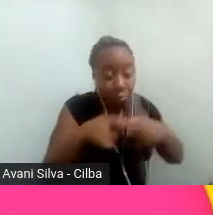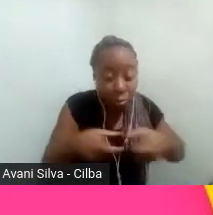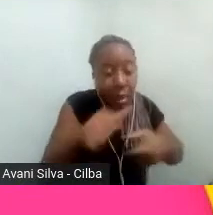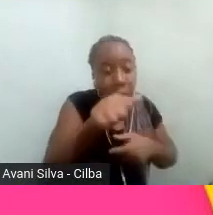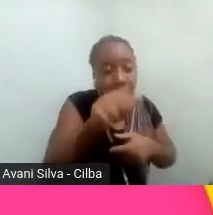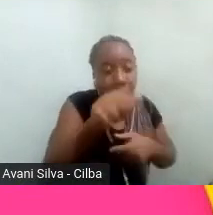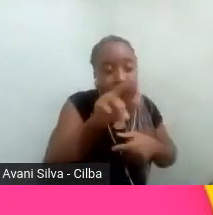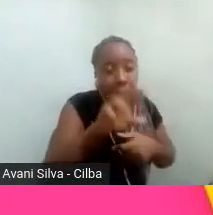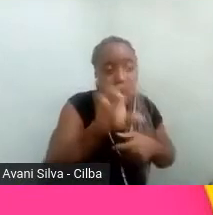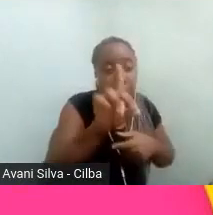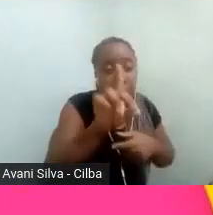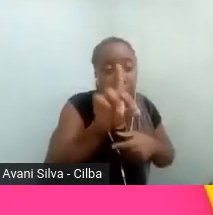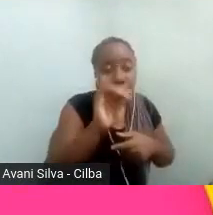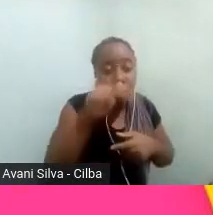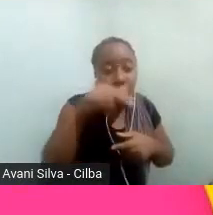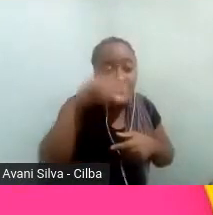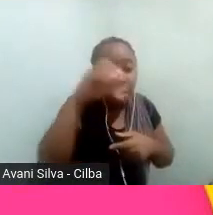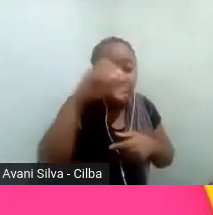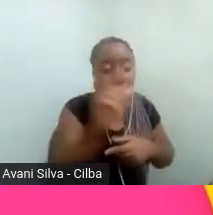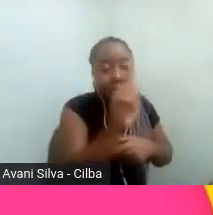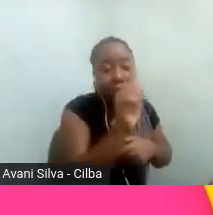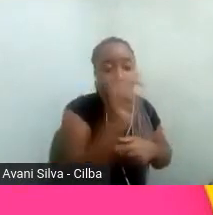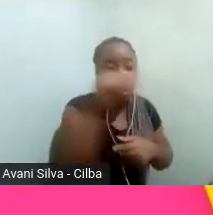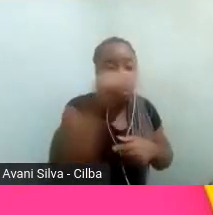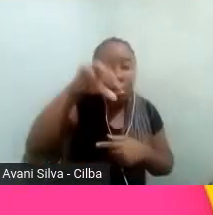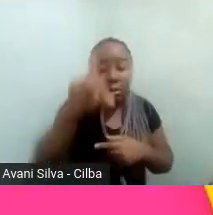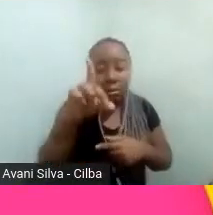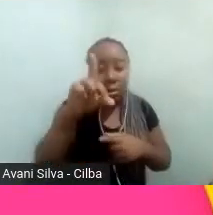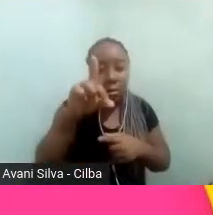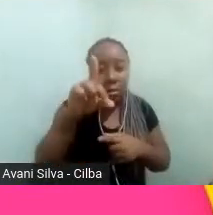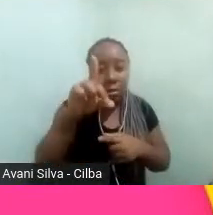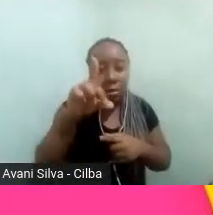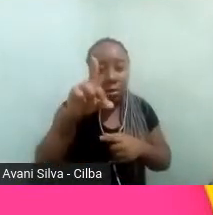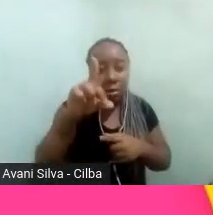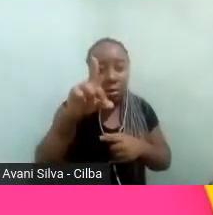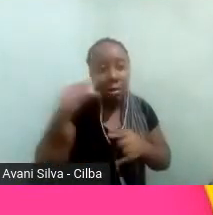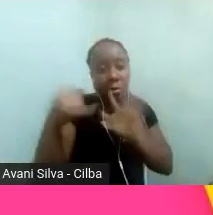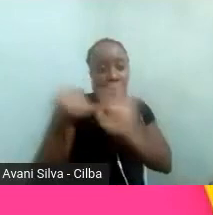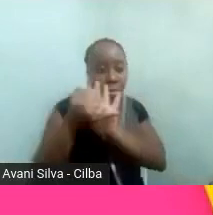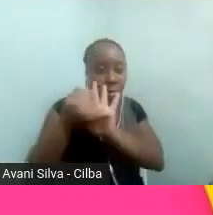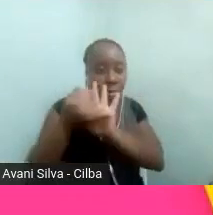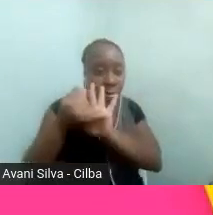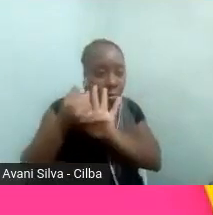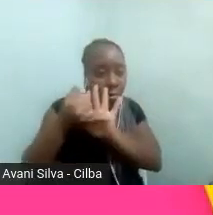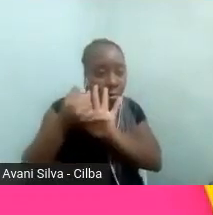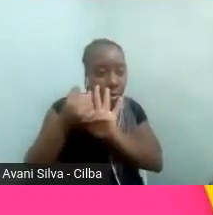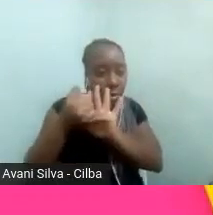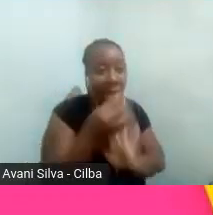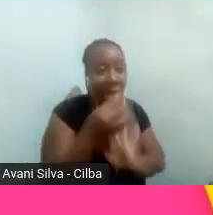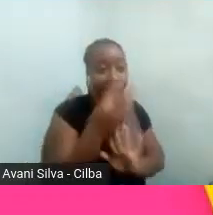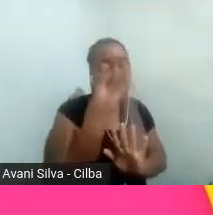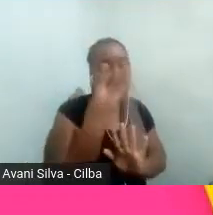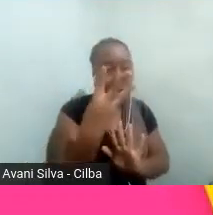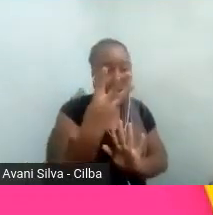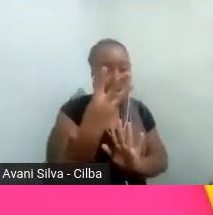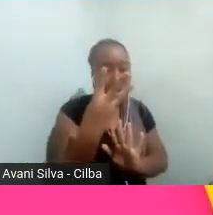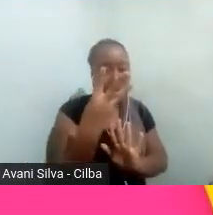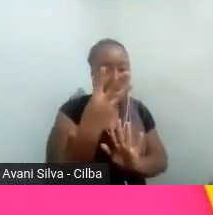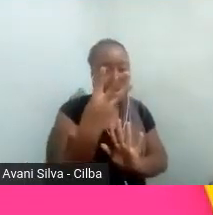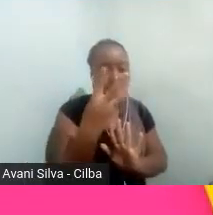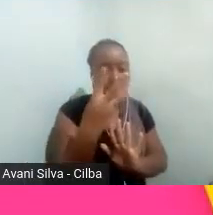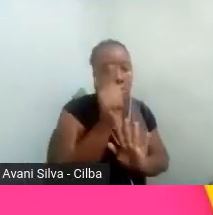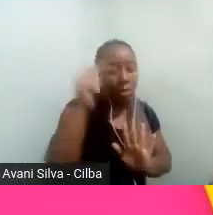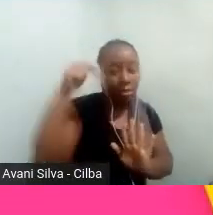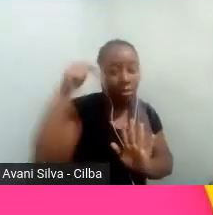GND quer dizer negativo. E eu tenho 3 GND, eu tenho 2 desse lado e 1 desse